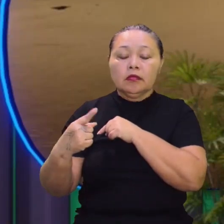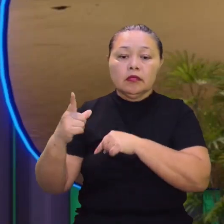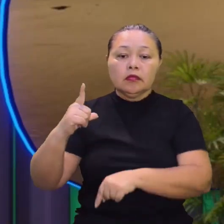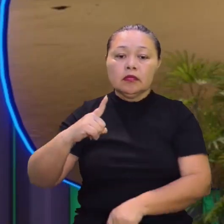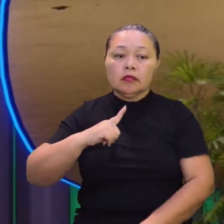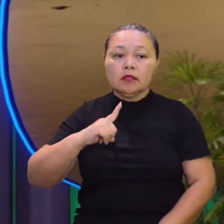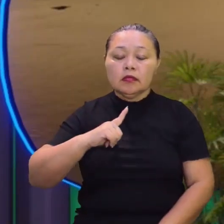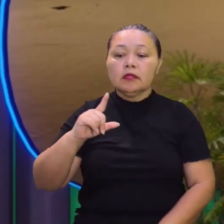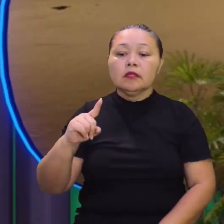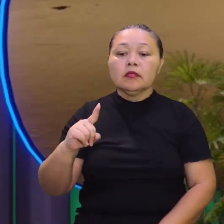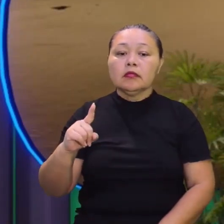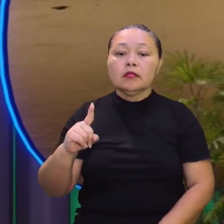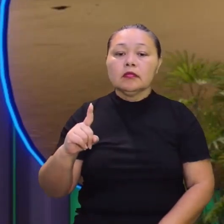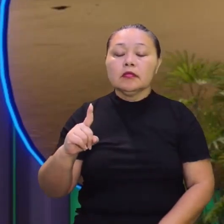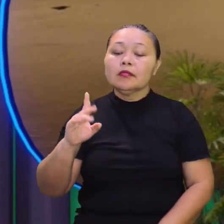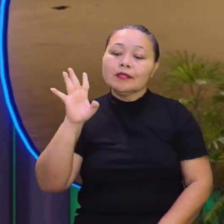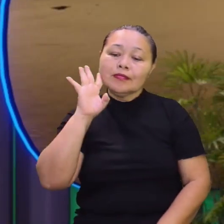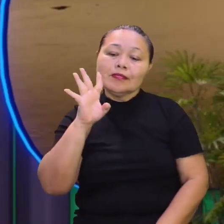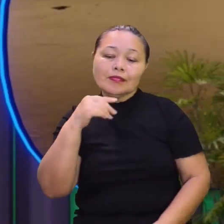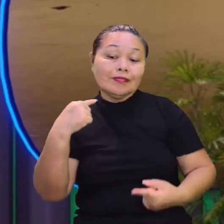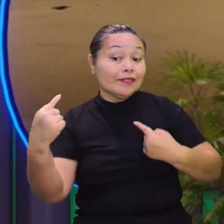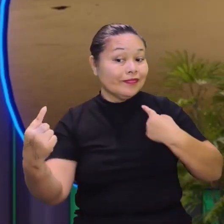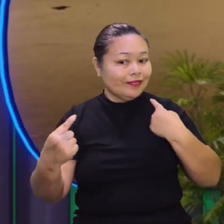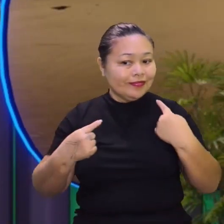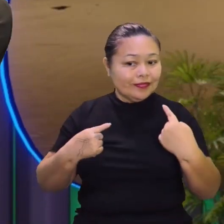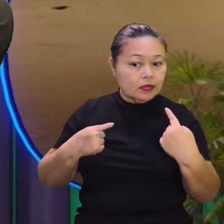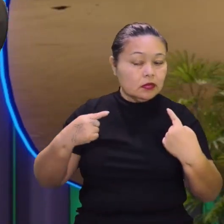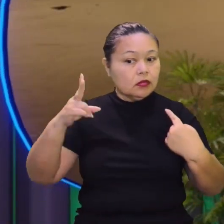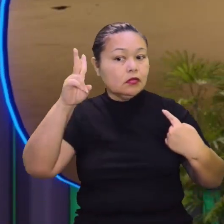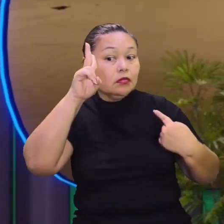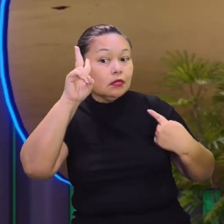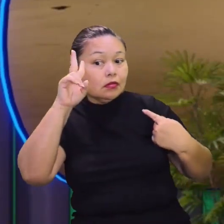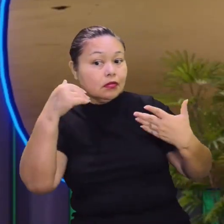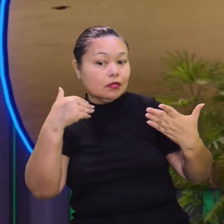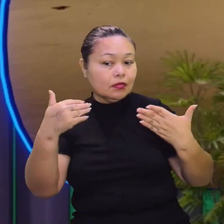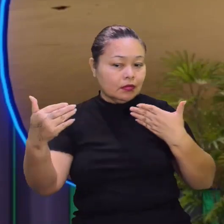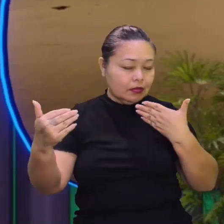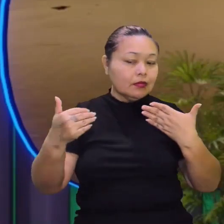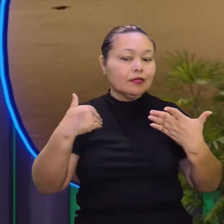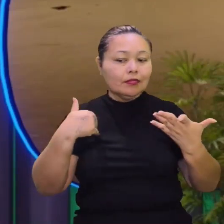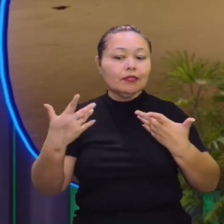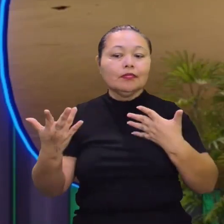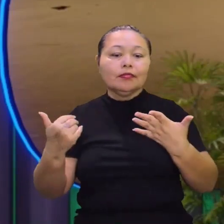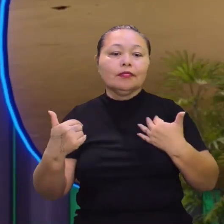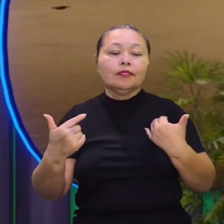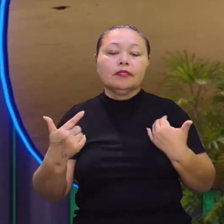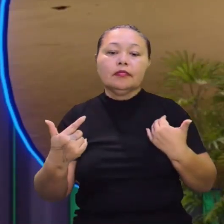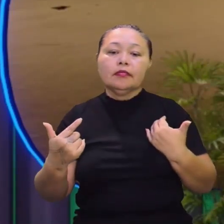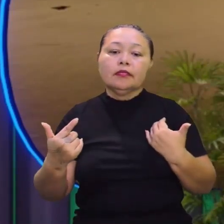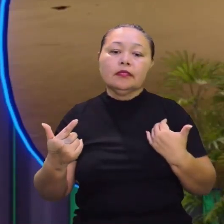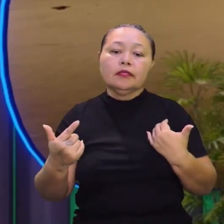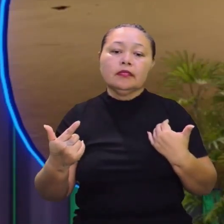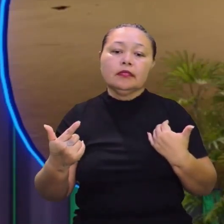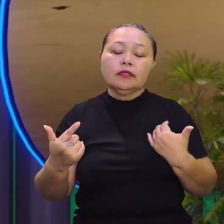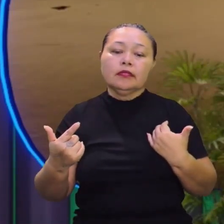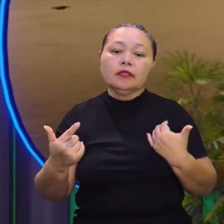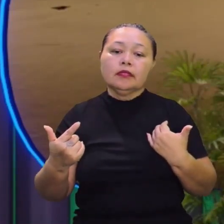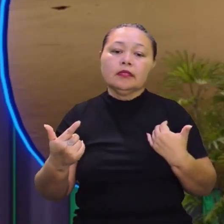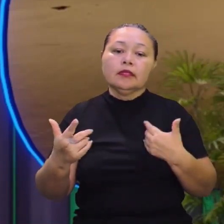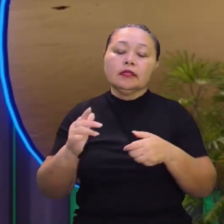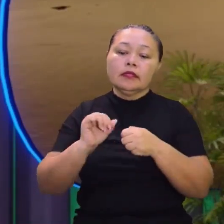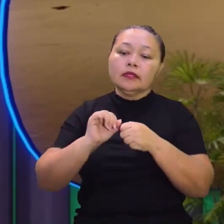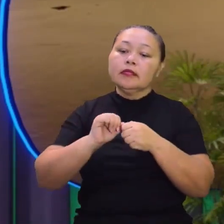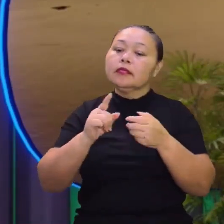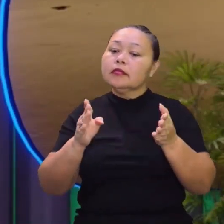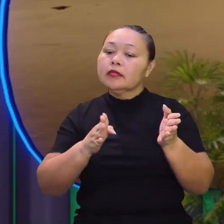Inclusive, já que você tocou nesse assunto, é legal esse bate-bola aqui, que você vai falando coisas, aí a gente vai lembrando e vai trocando essas ideias. Exatamente. É através